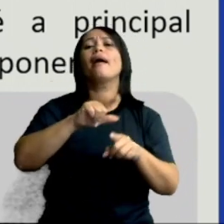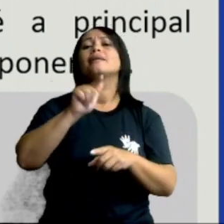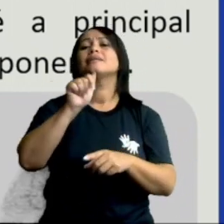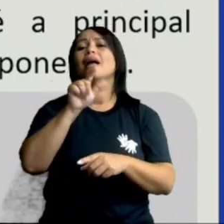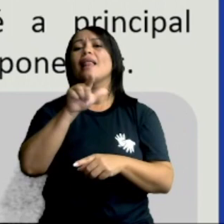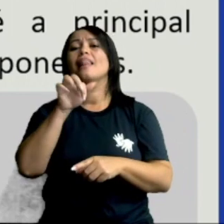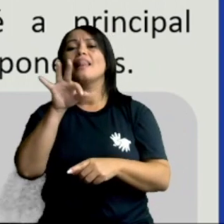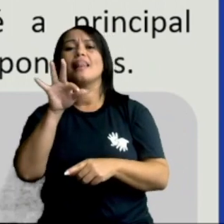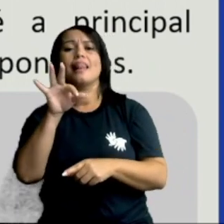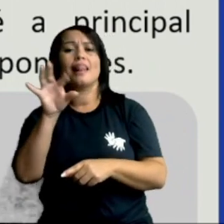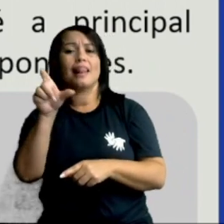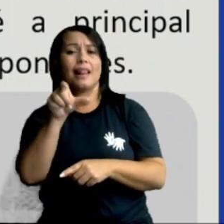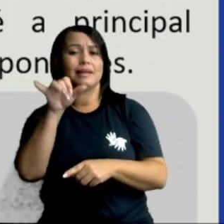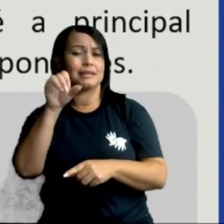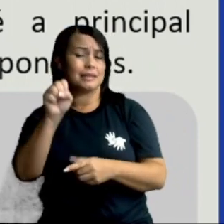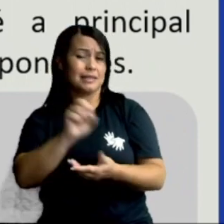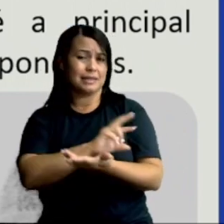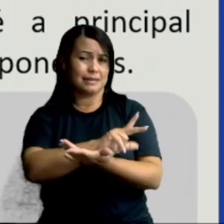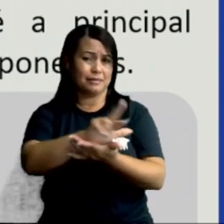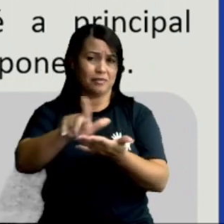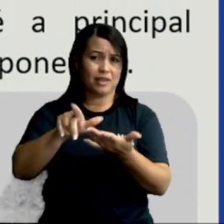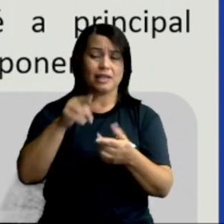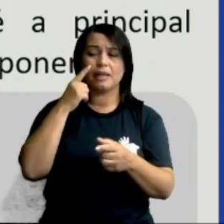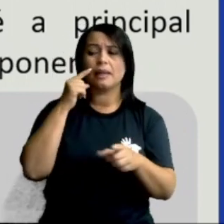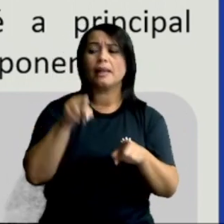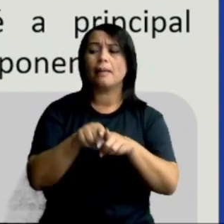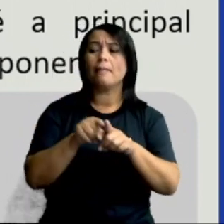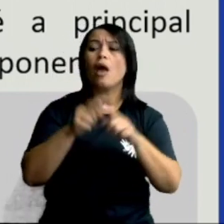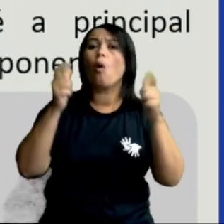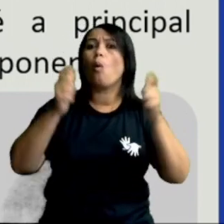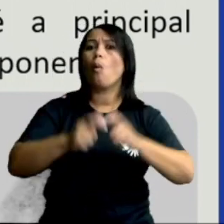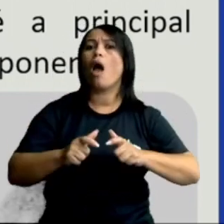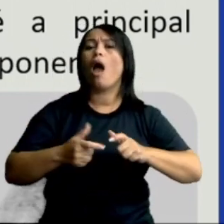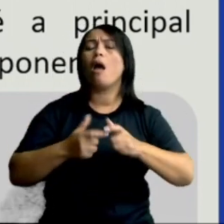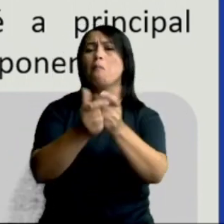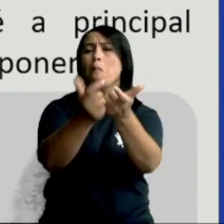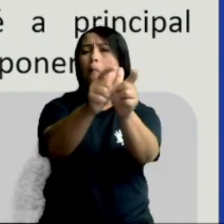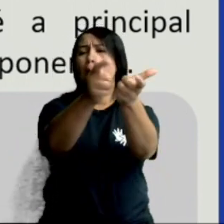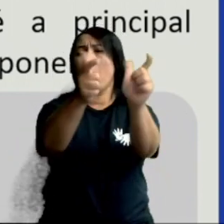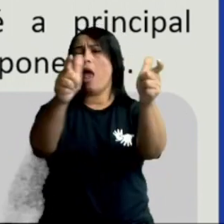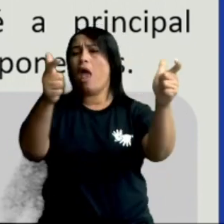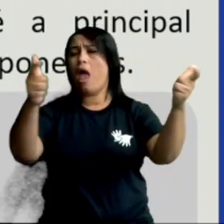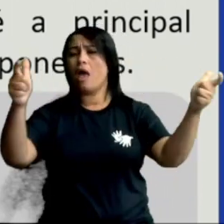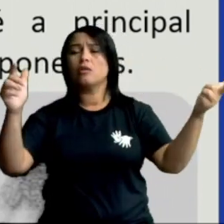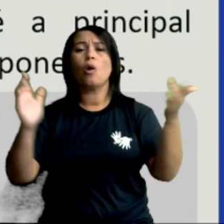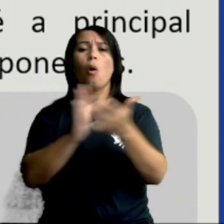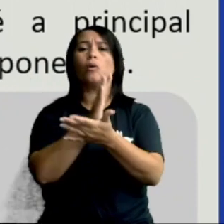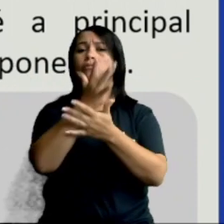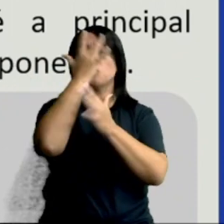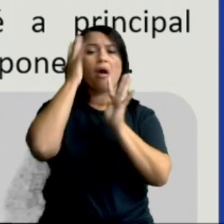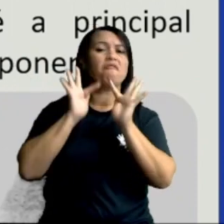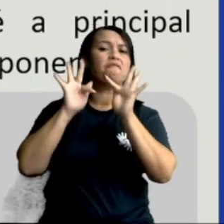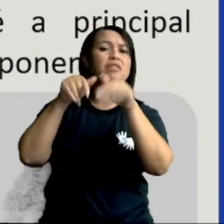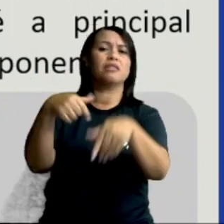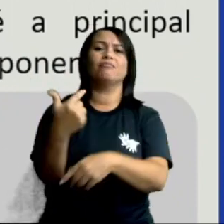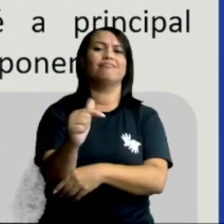nebulosas, satélites, entre outros. É um local imenso e para muitos infinito.